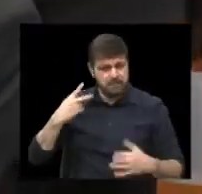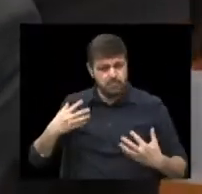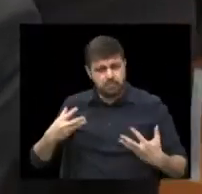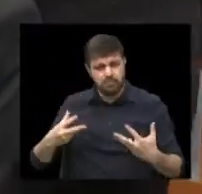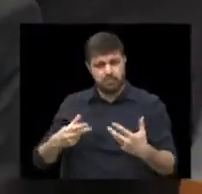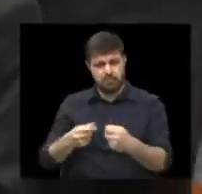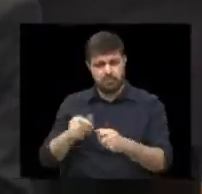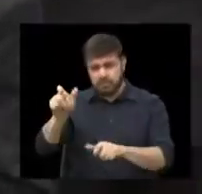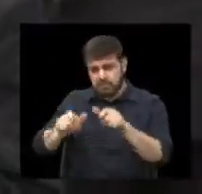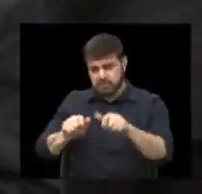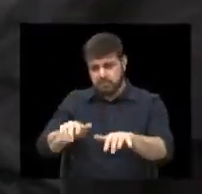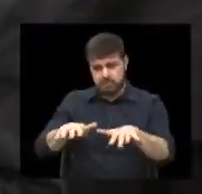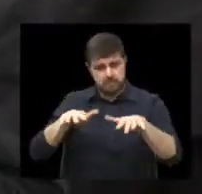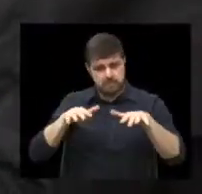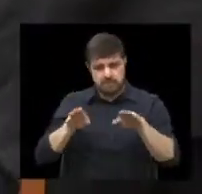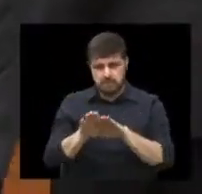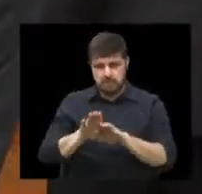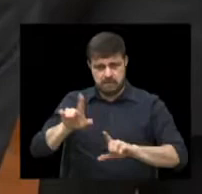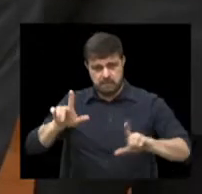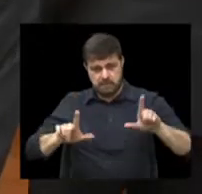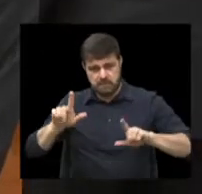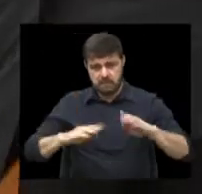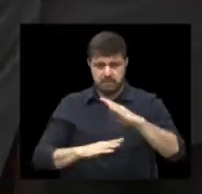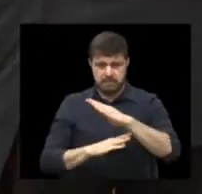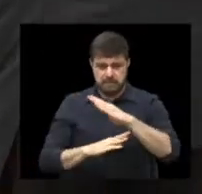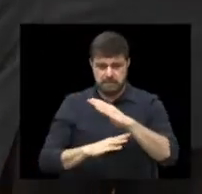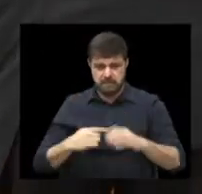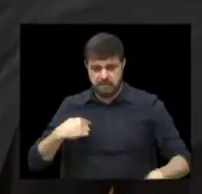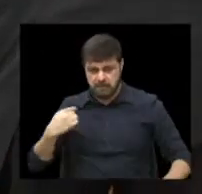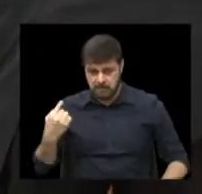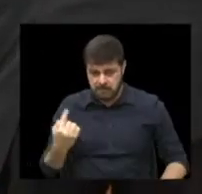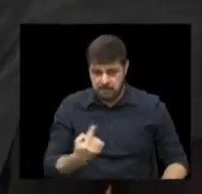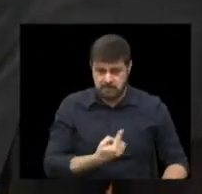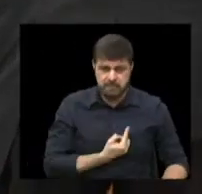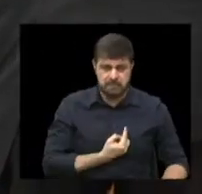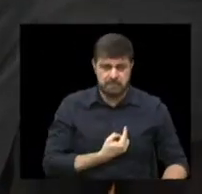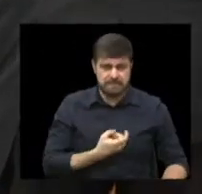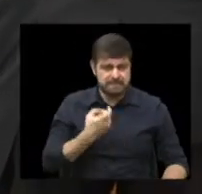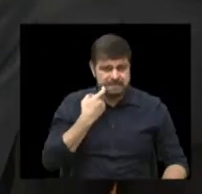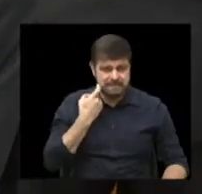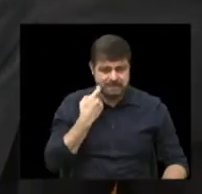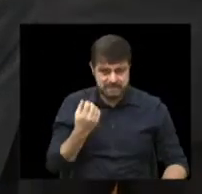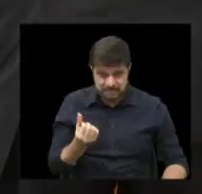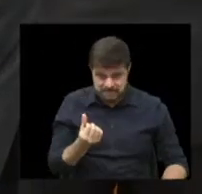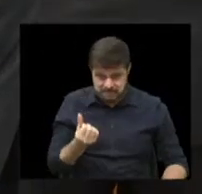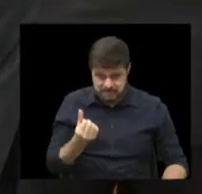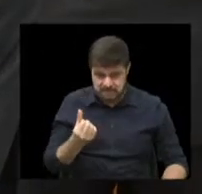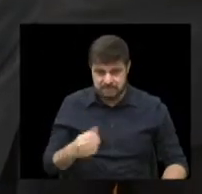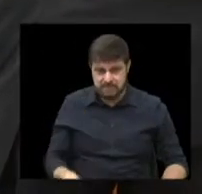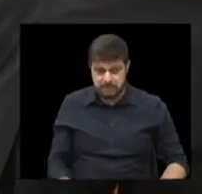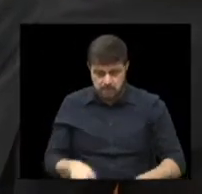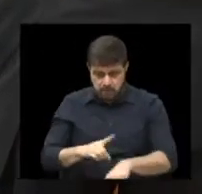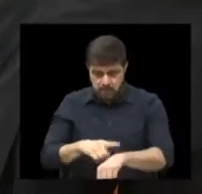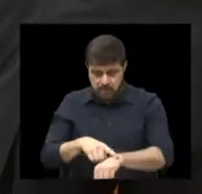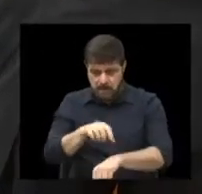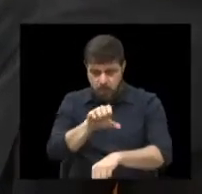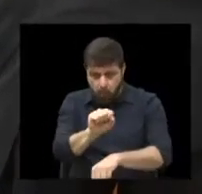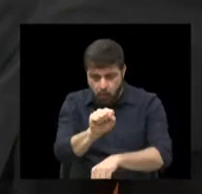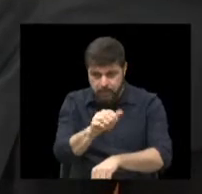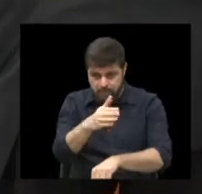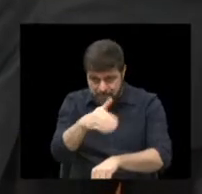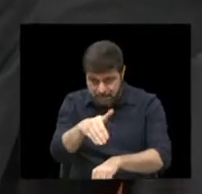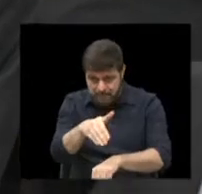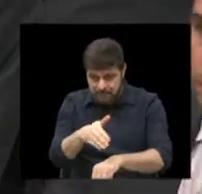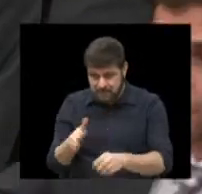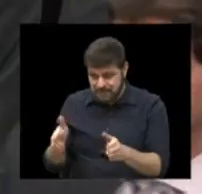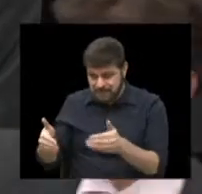vereadores, público aqui presente, os telespectadores, que nós teremos na sexta-feira, 8h30, aqui no plenarinho da